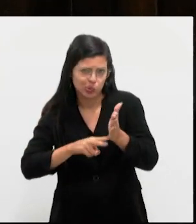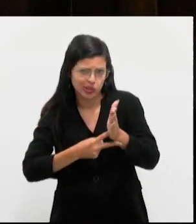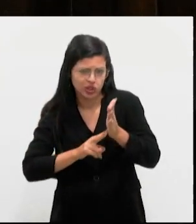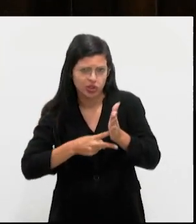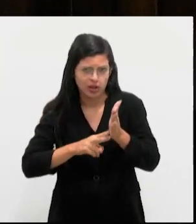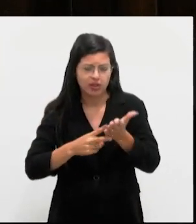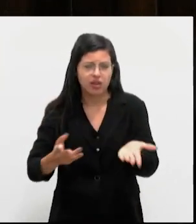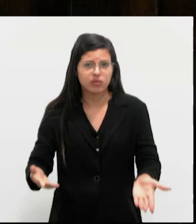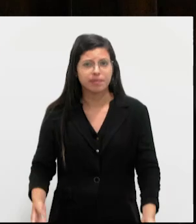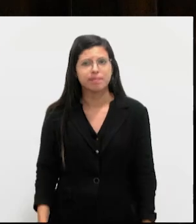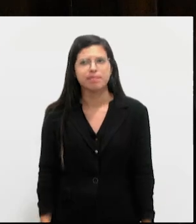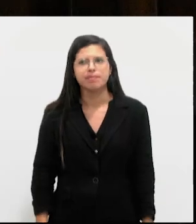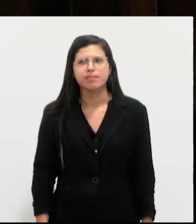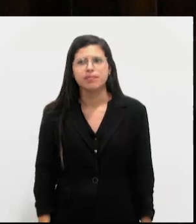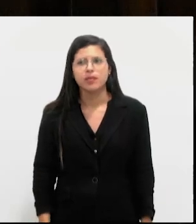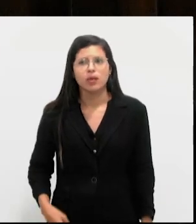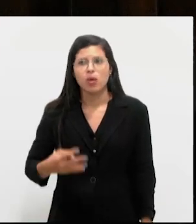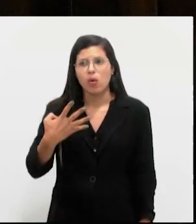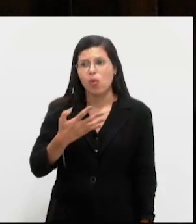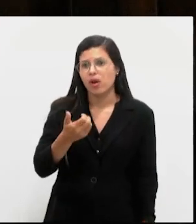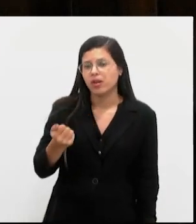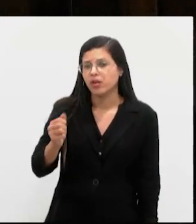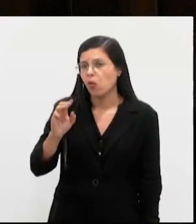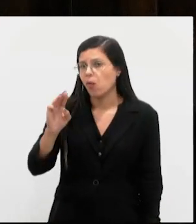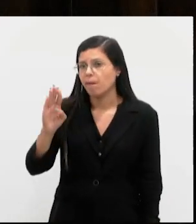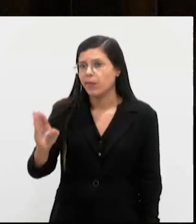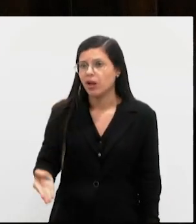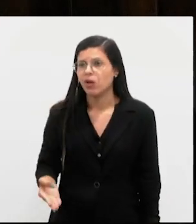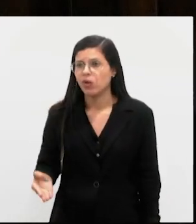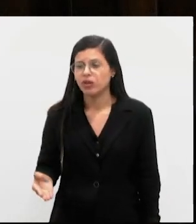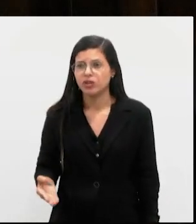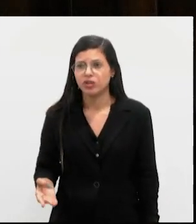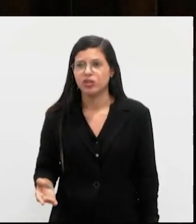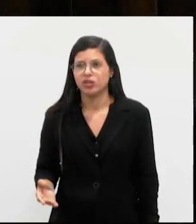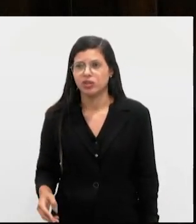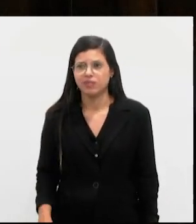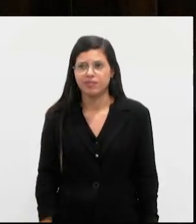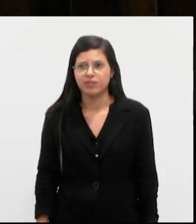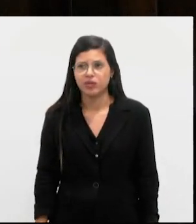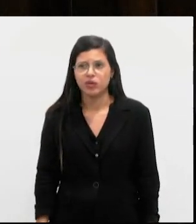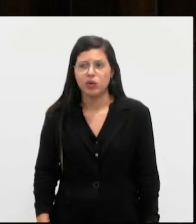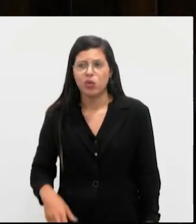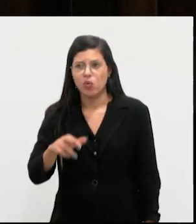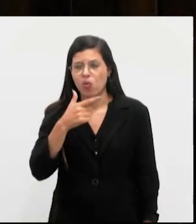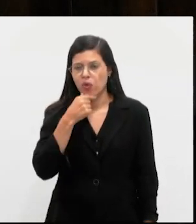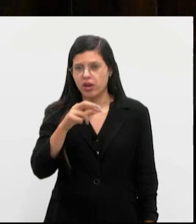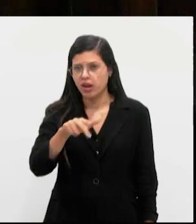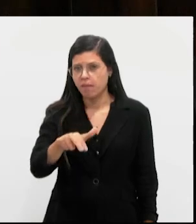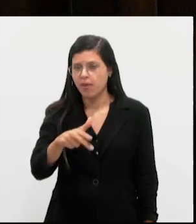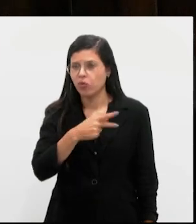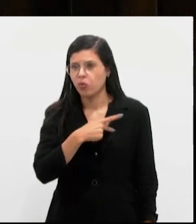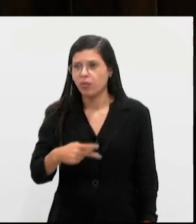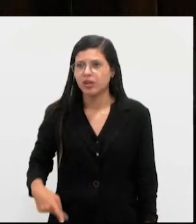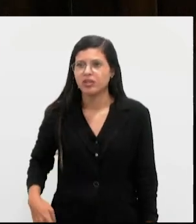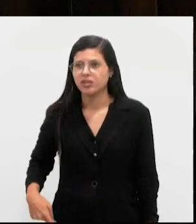sindicalizados. De 41 milhões, o sindicato do irmão do presidente Lula, o Frei Chico, passou